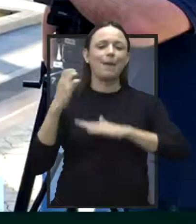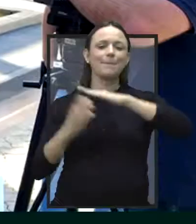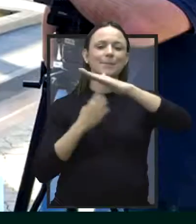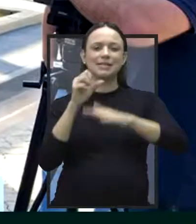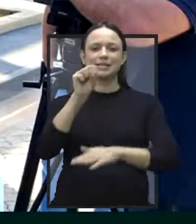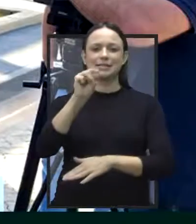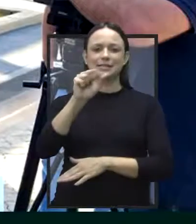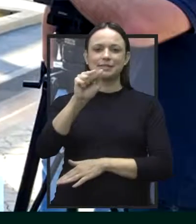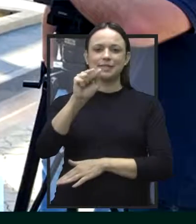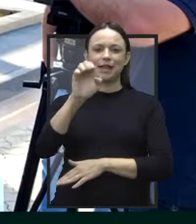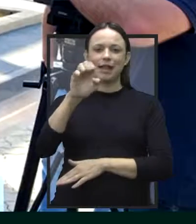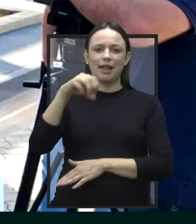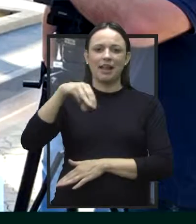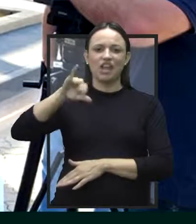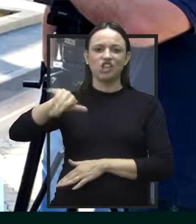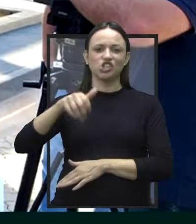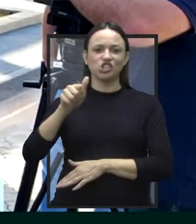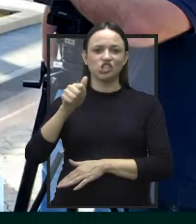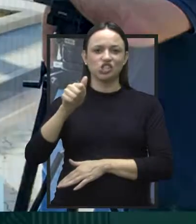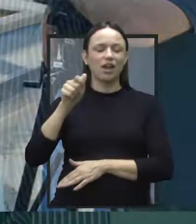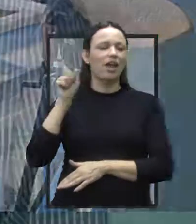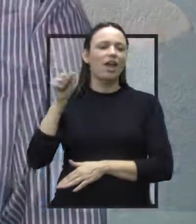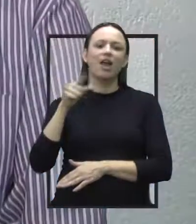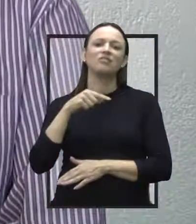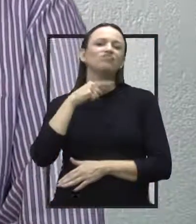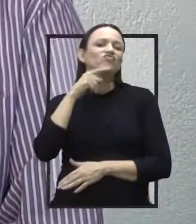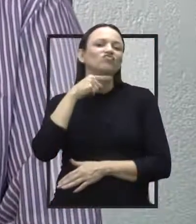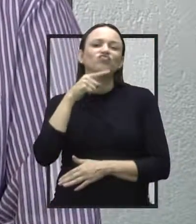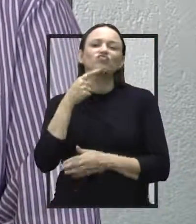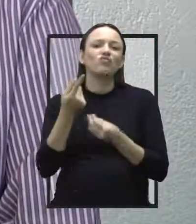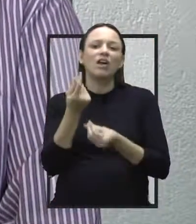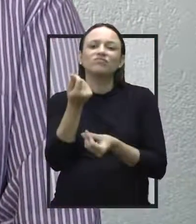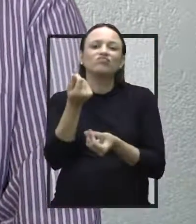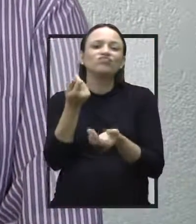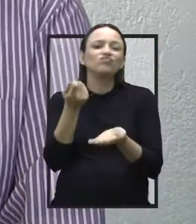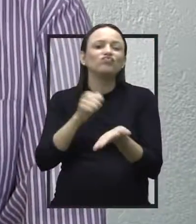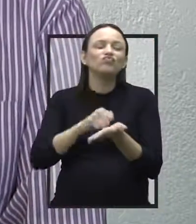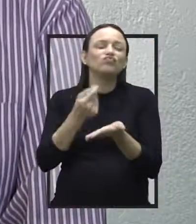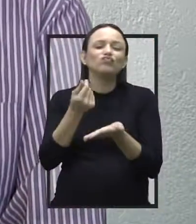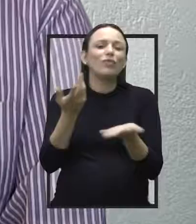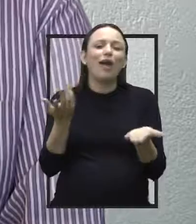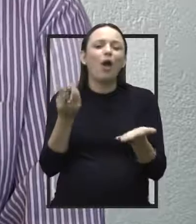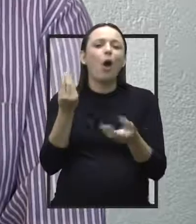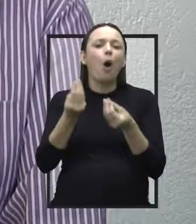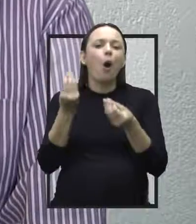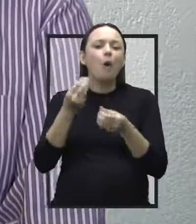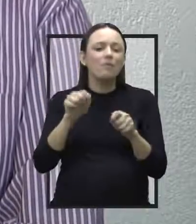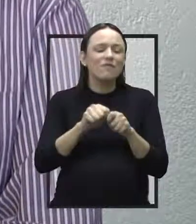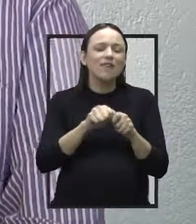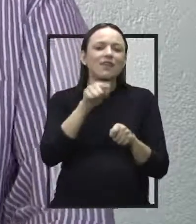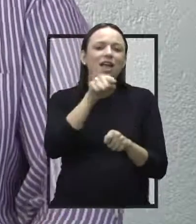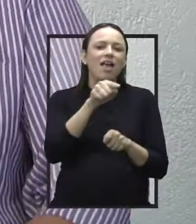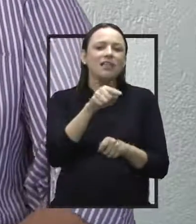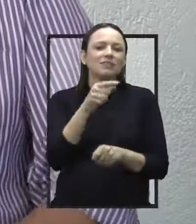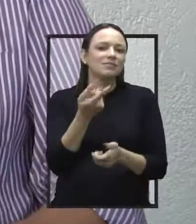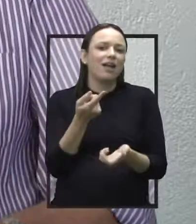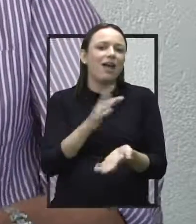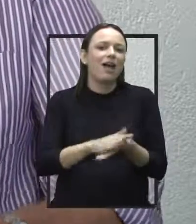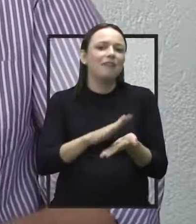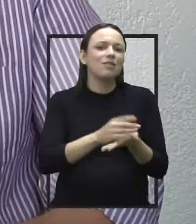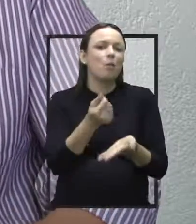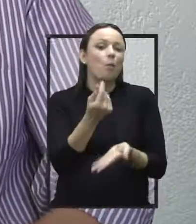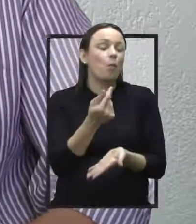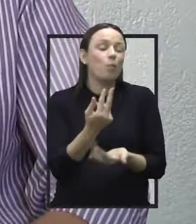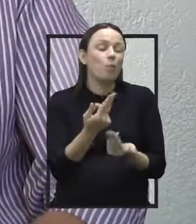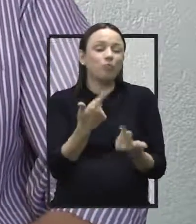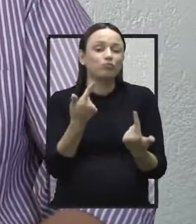se tivesse continuado ainda, não tinha condições, recursos financeiros para fazer um investimento desse porte. Então, veja bem, a